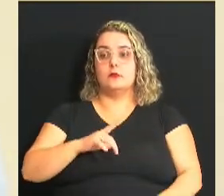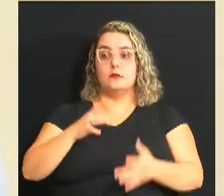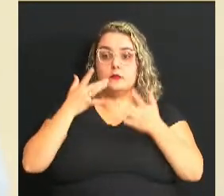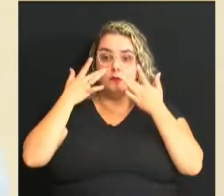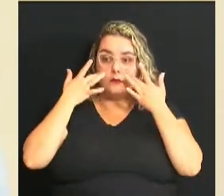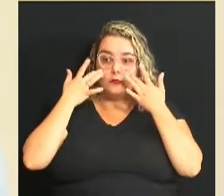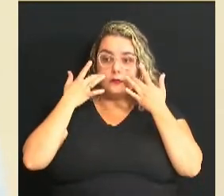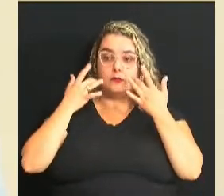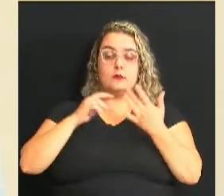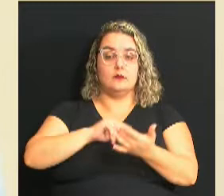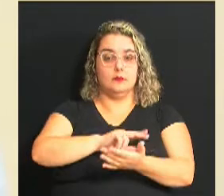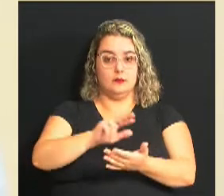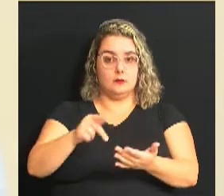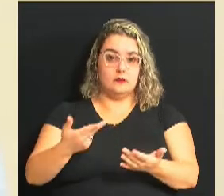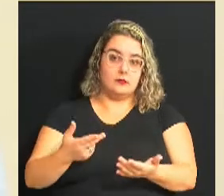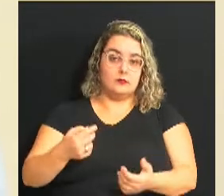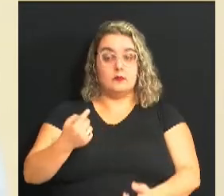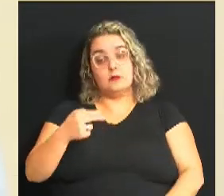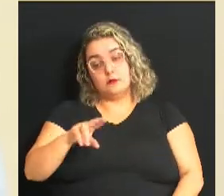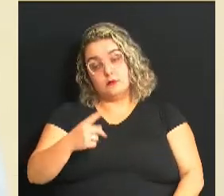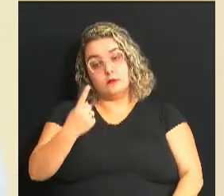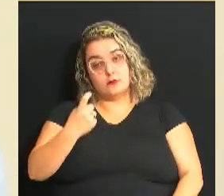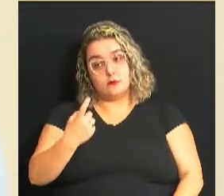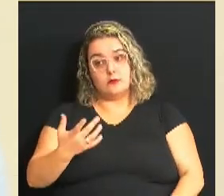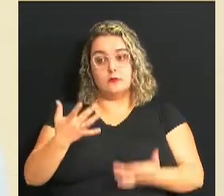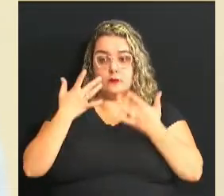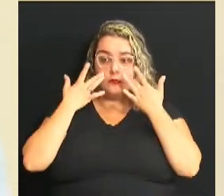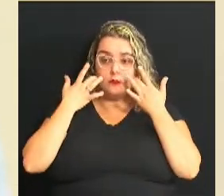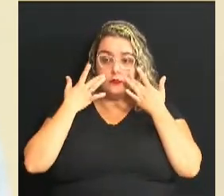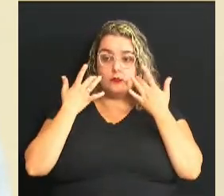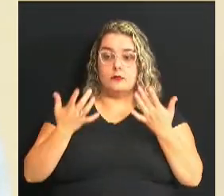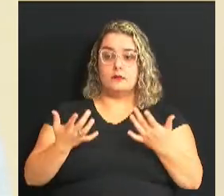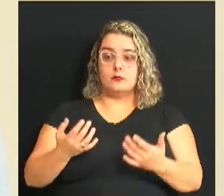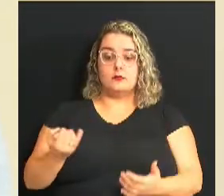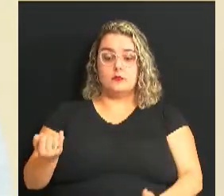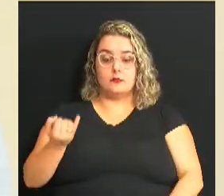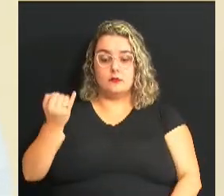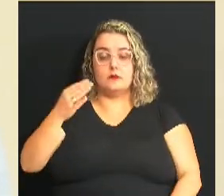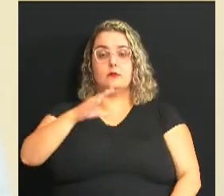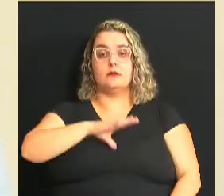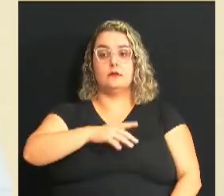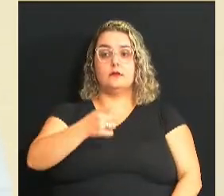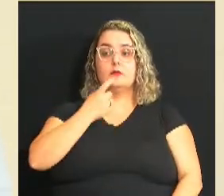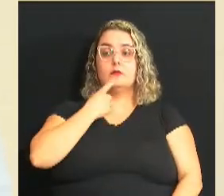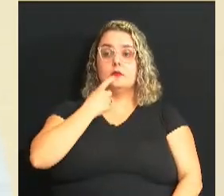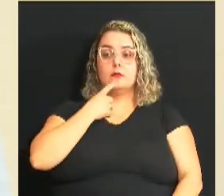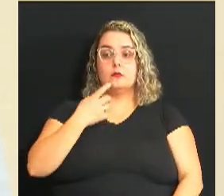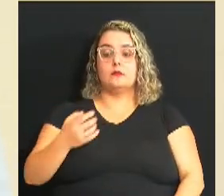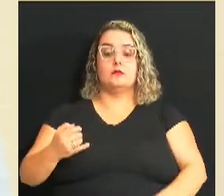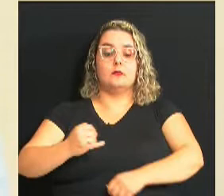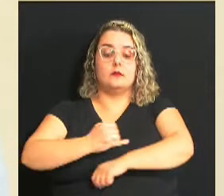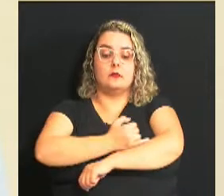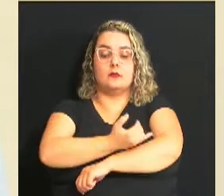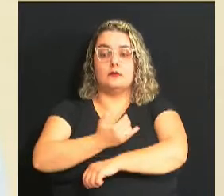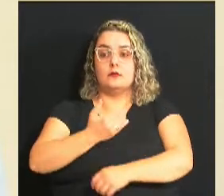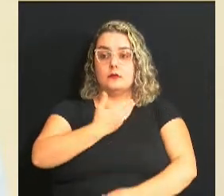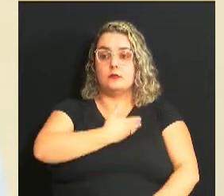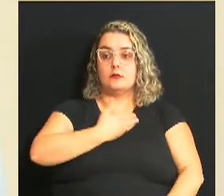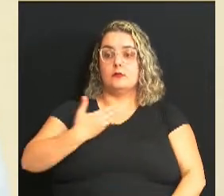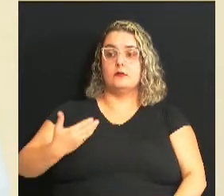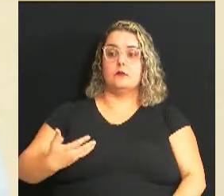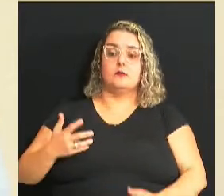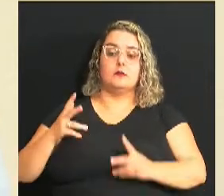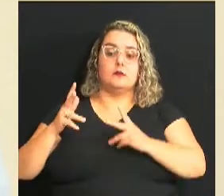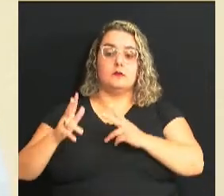plural. Então, é fundamental que a cidade garanta um teatro como infraestrutura pública, da mesma forma